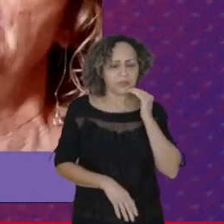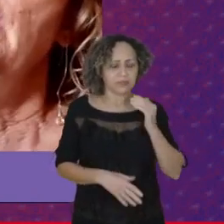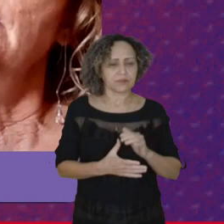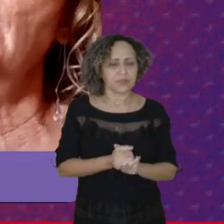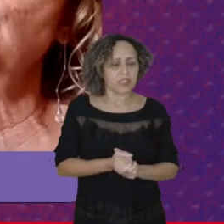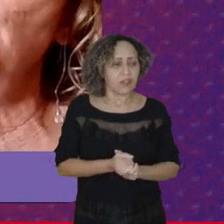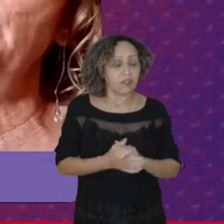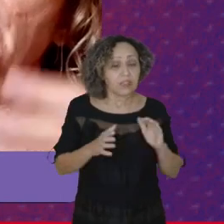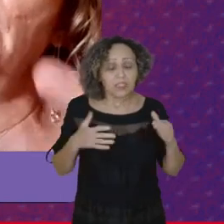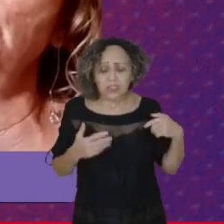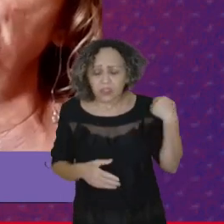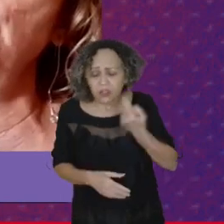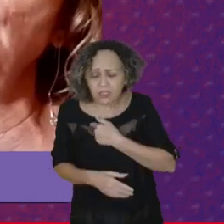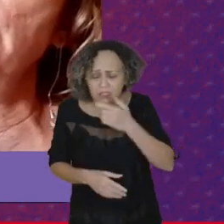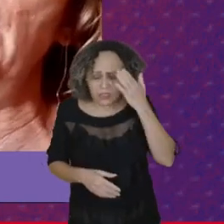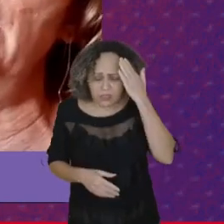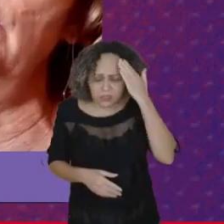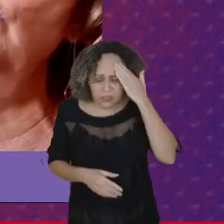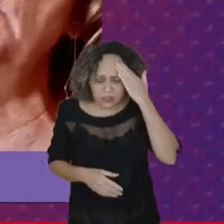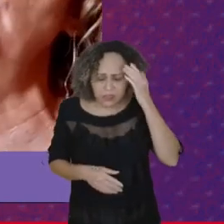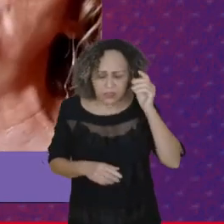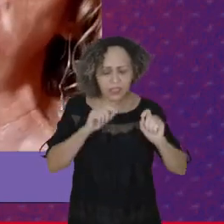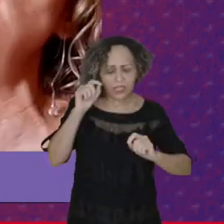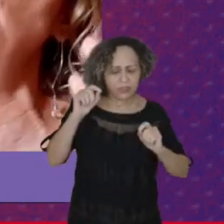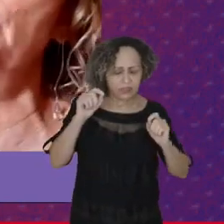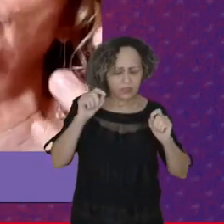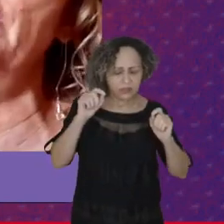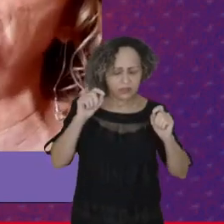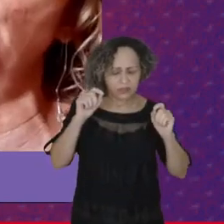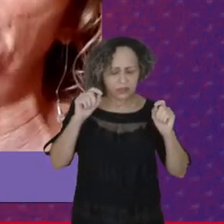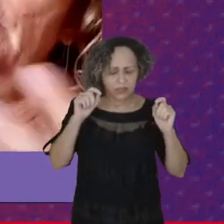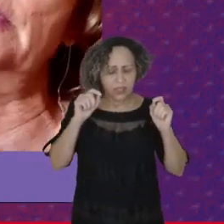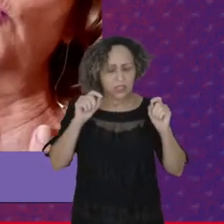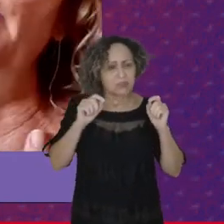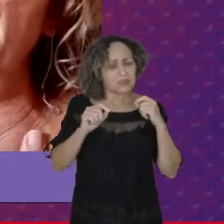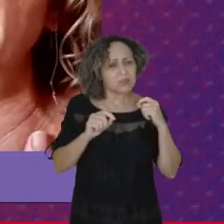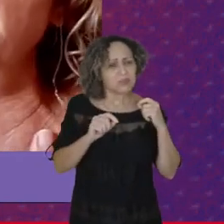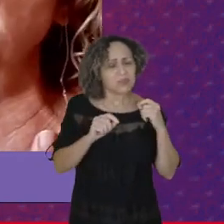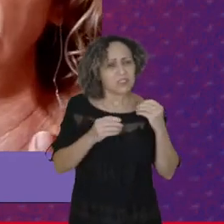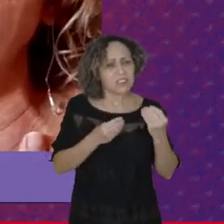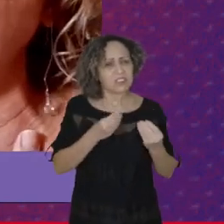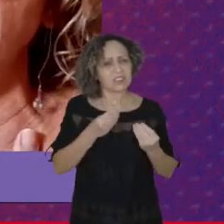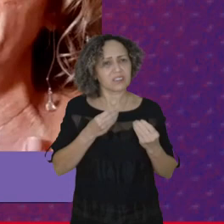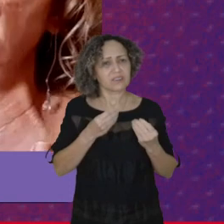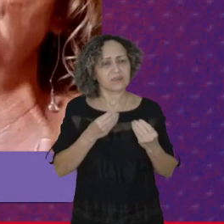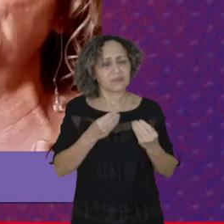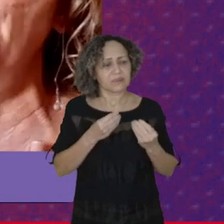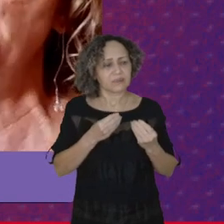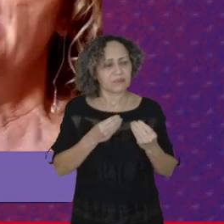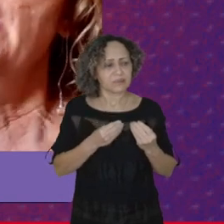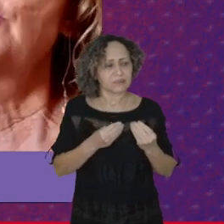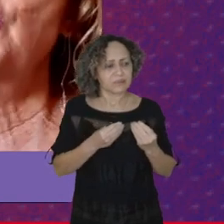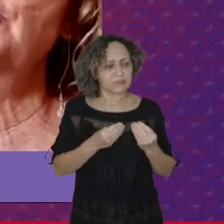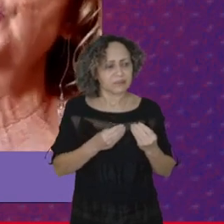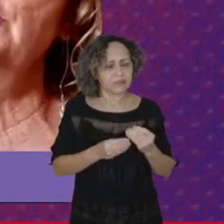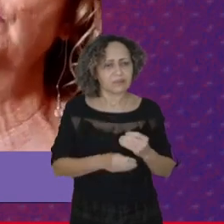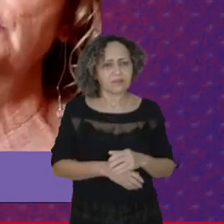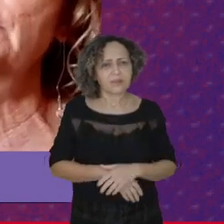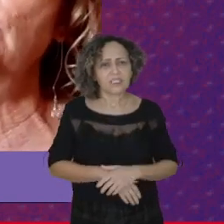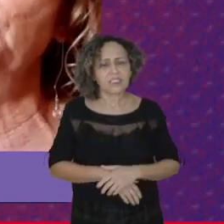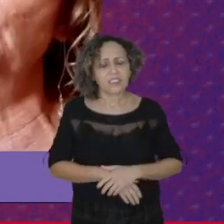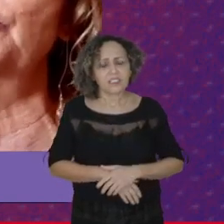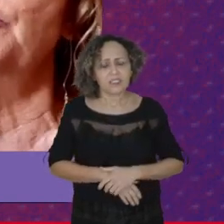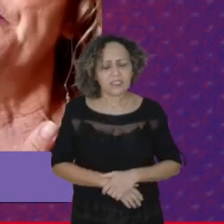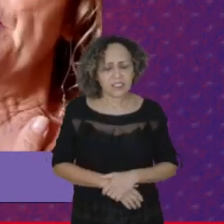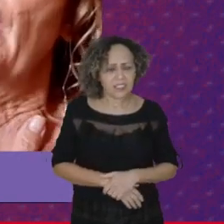gente sabe das complicações e dos maiores números, né, de complicações para as mulheres que estão